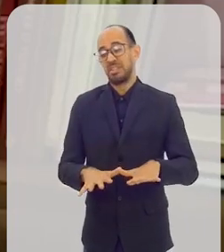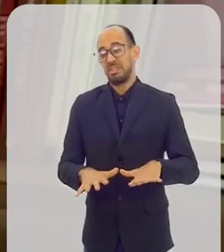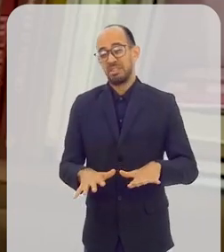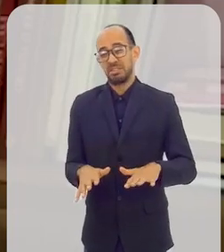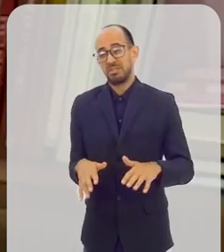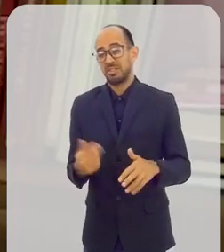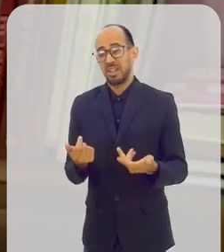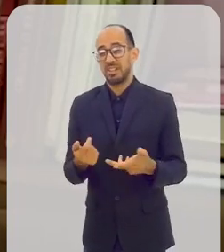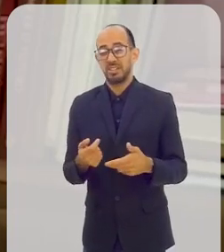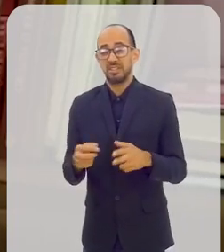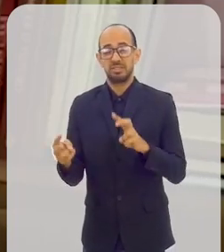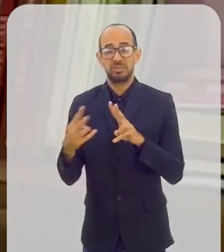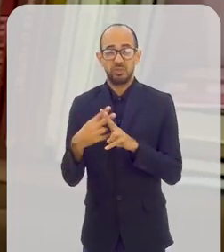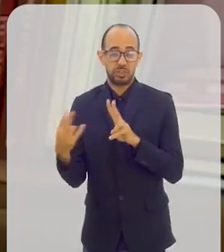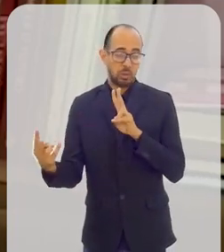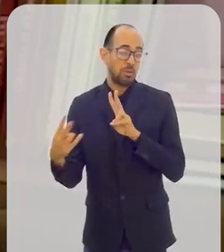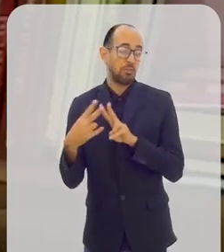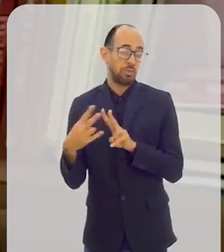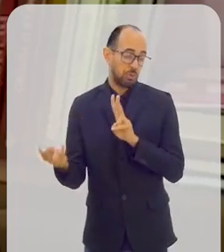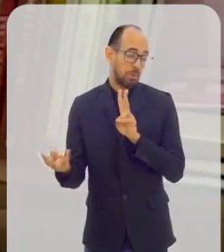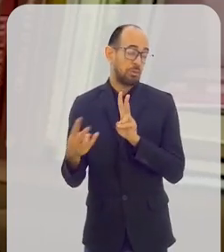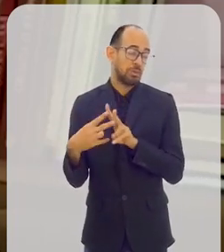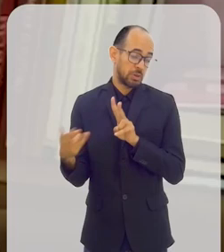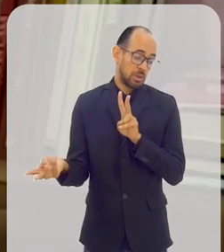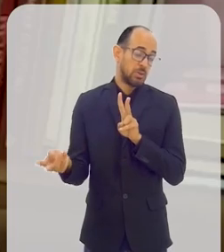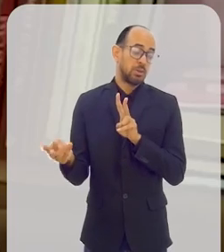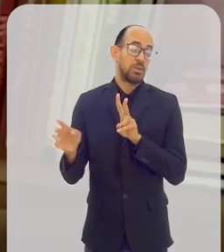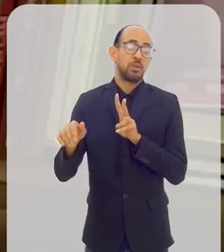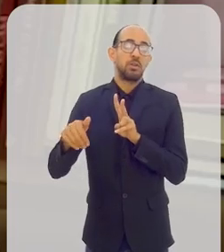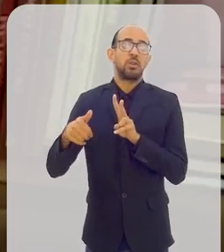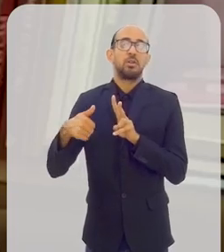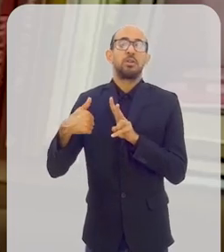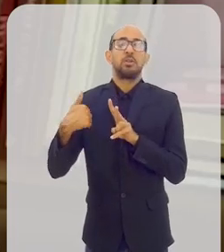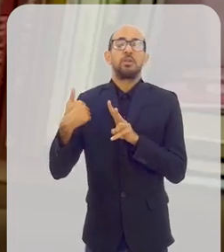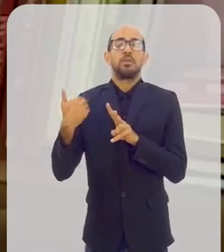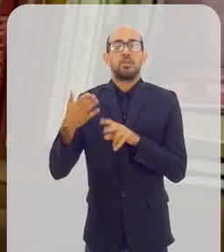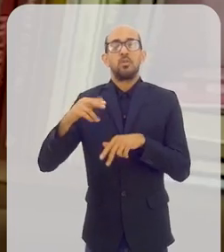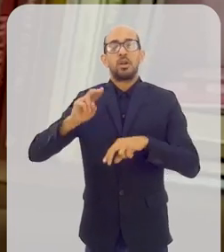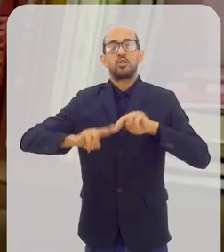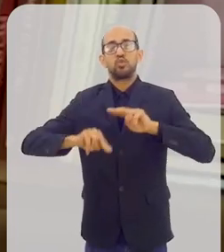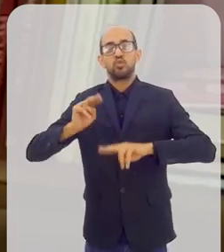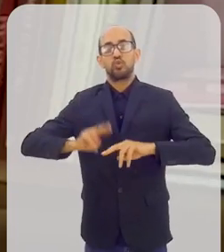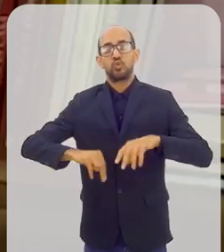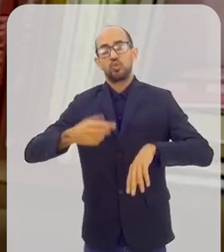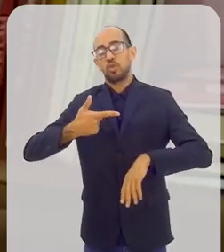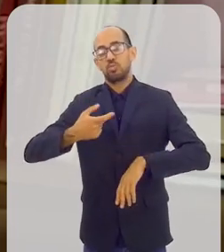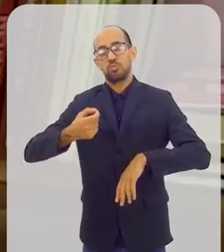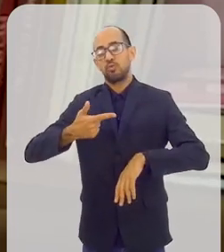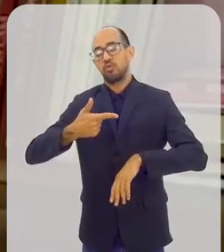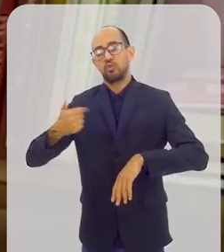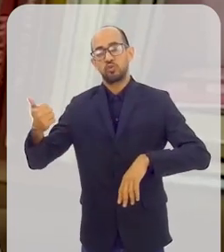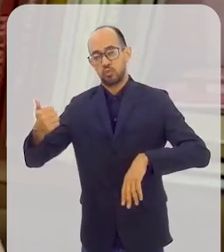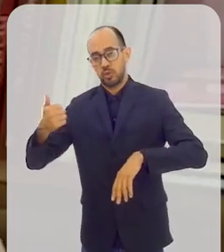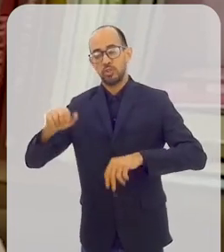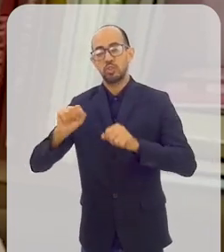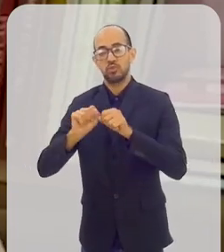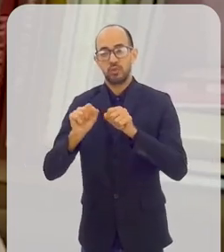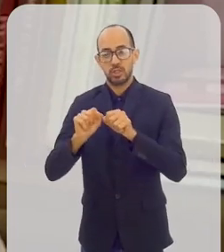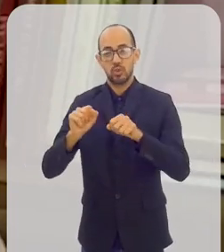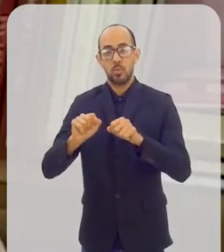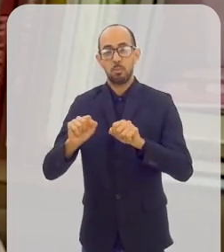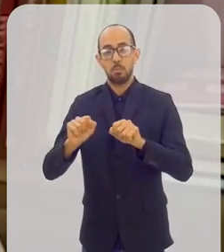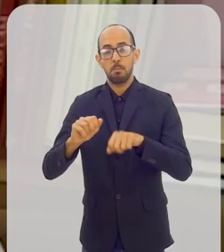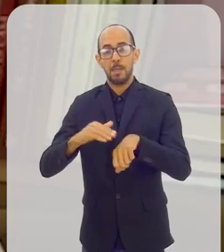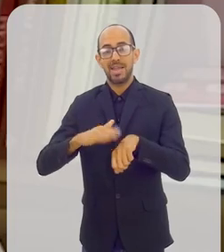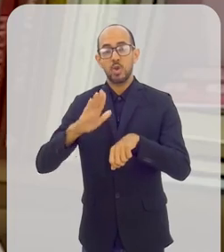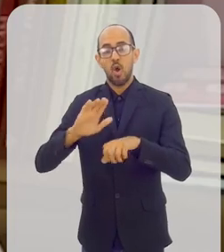da pandemia, do virtual. Em junho de 2021, a gente fez o maior